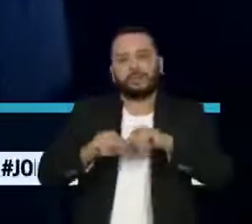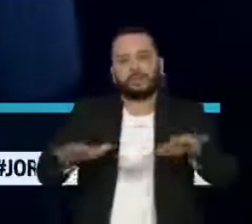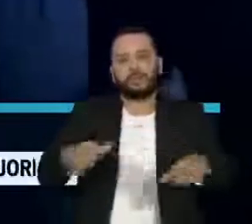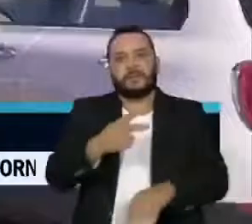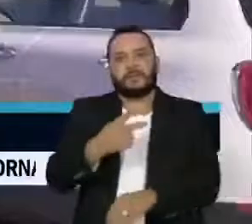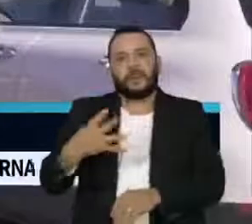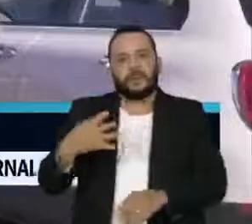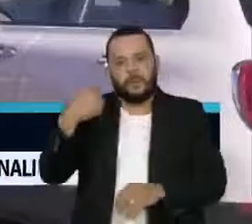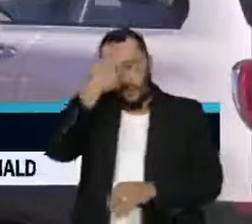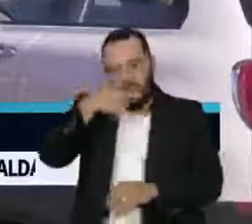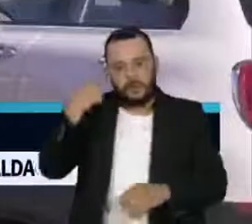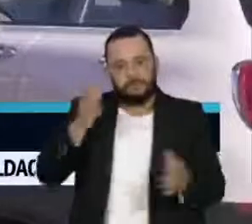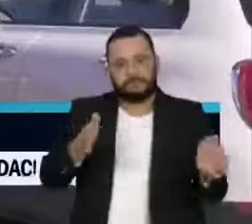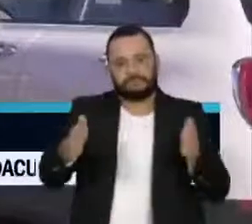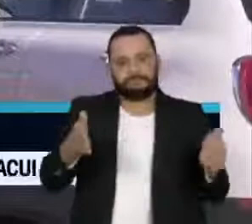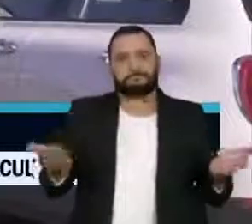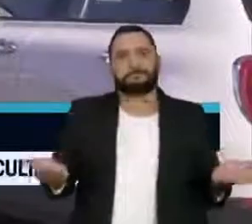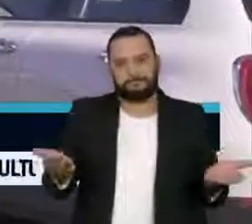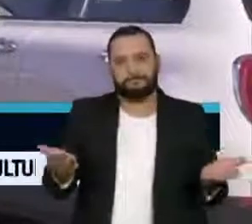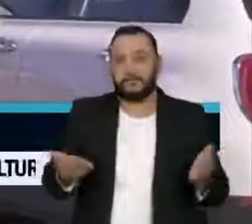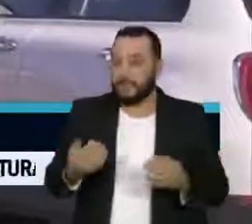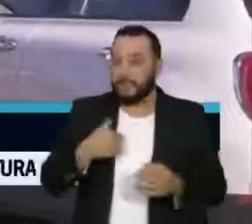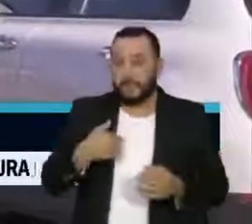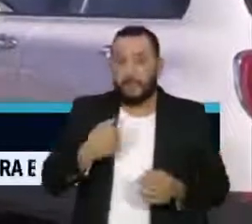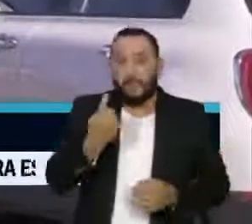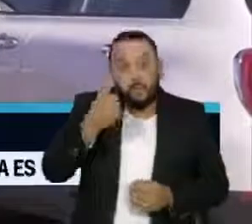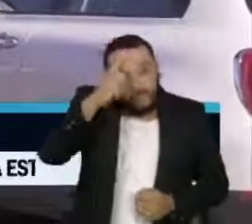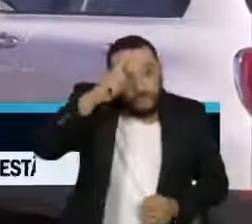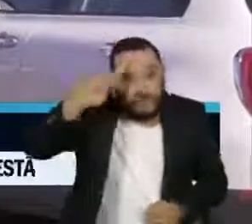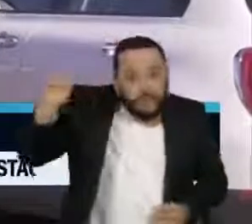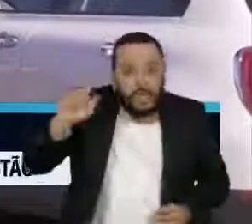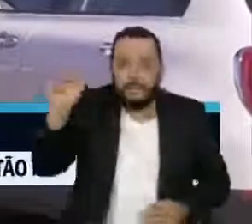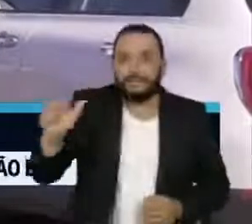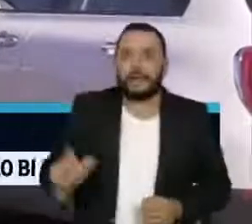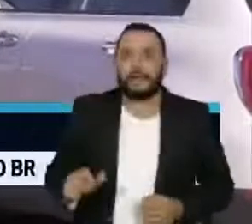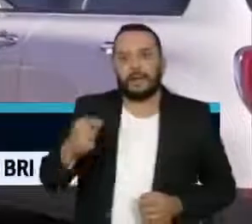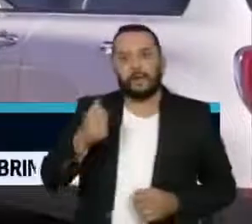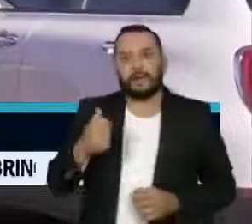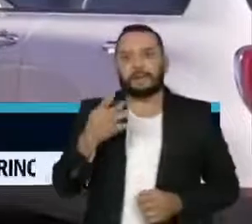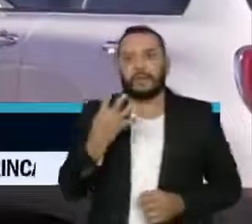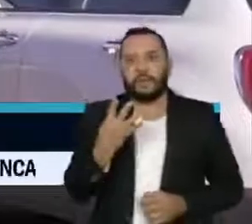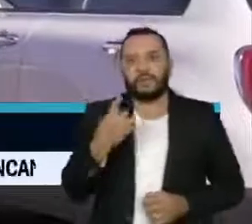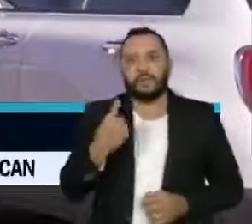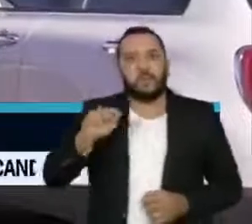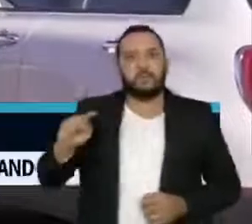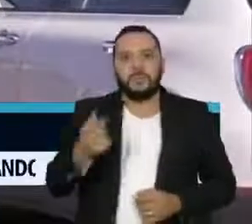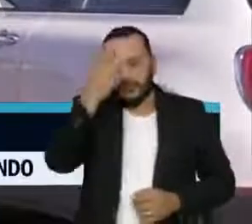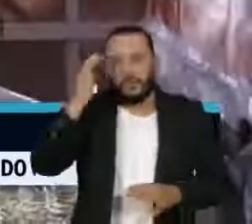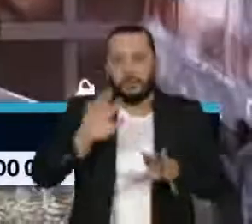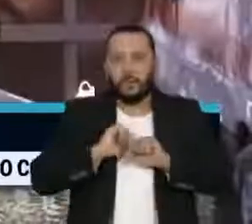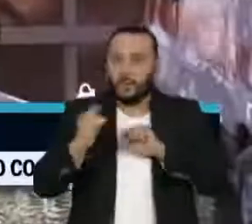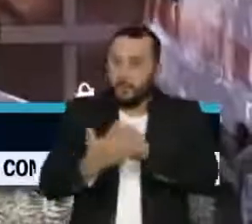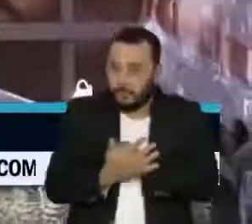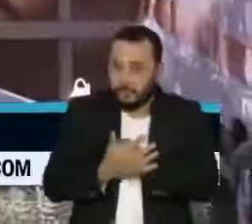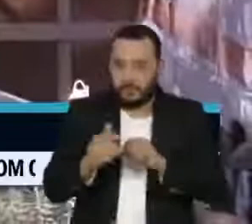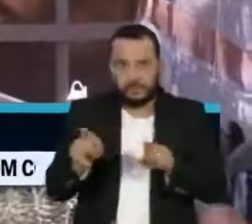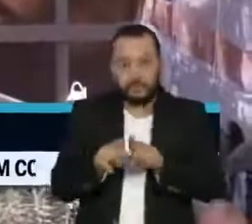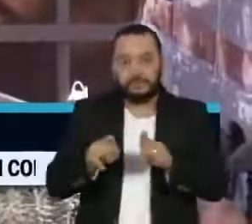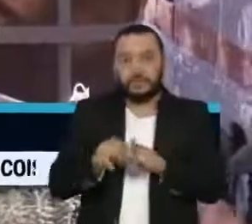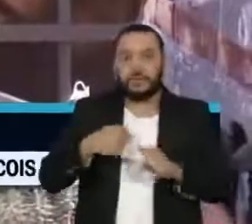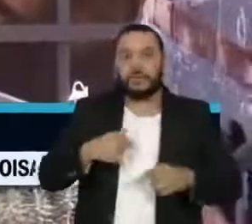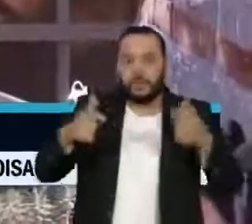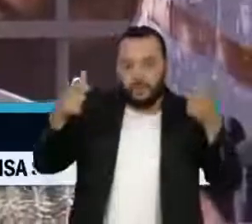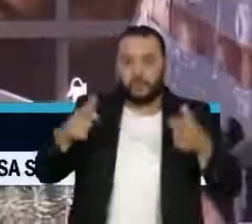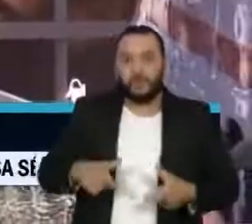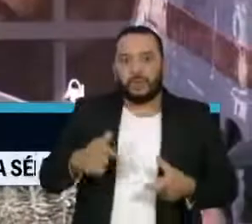24 horas. Em apenas um dia, a Itália relatou quase 41 mil novos casos. A região onde